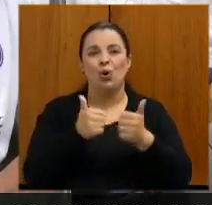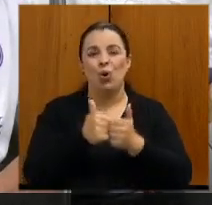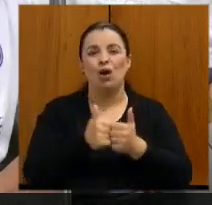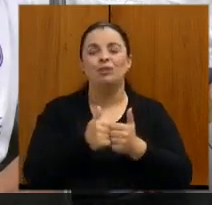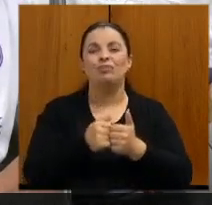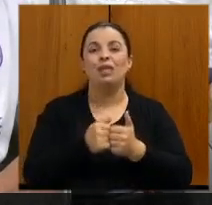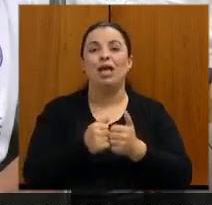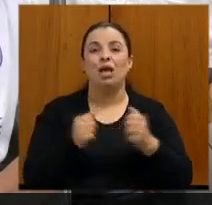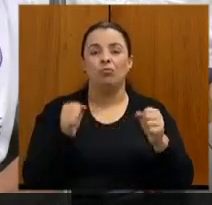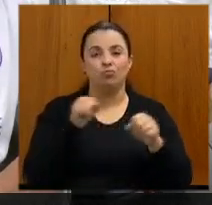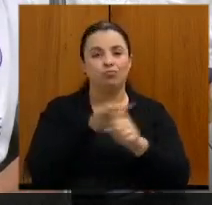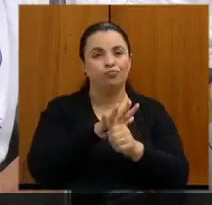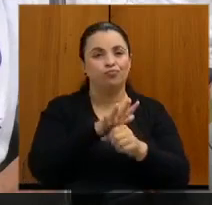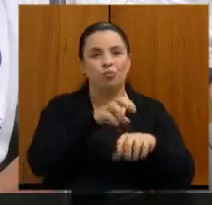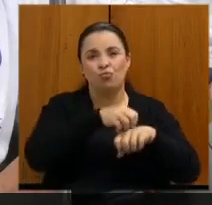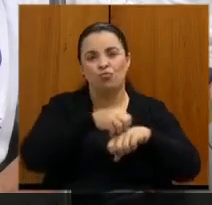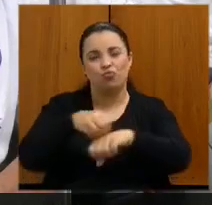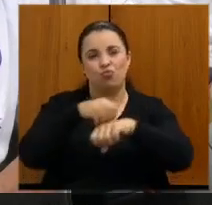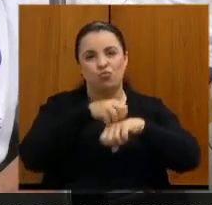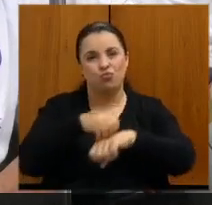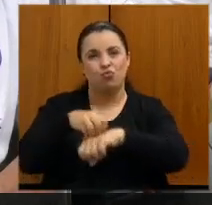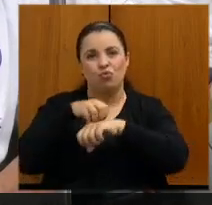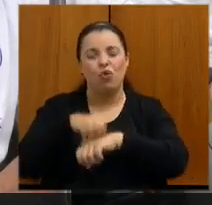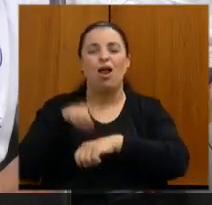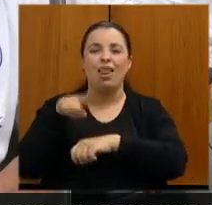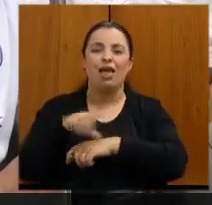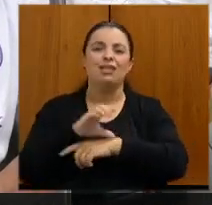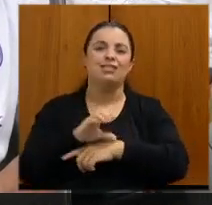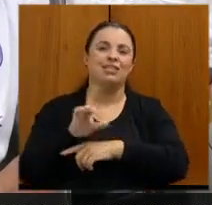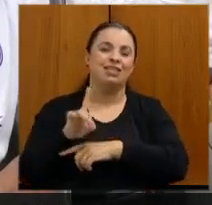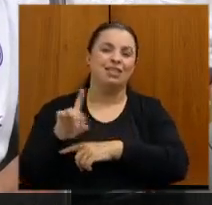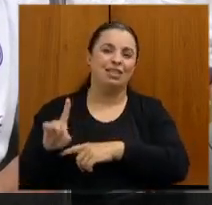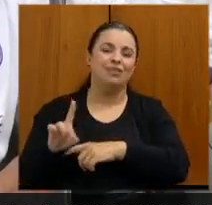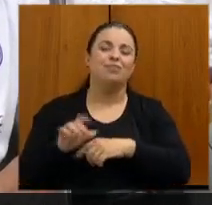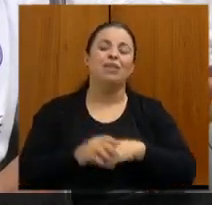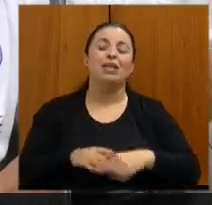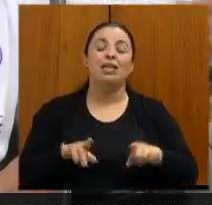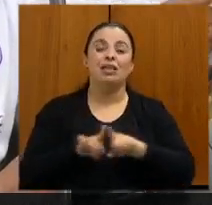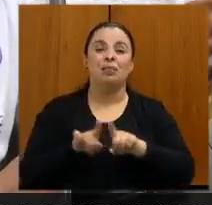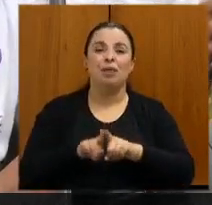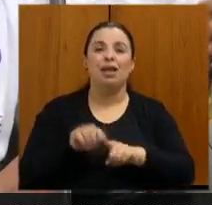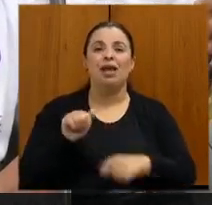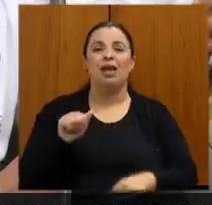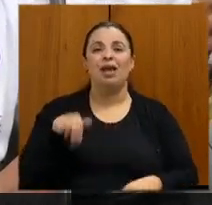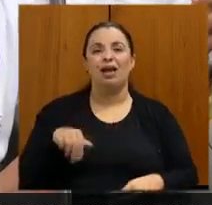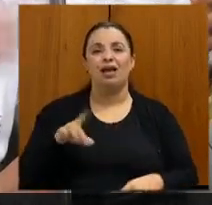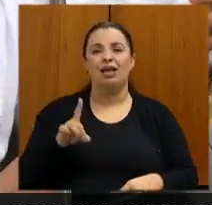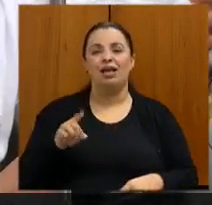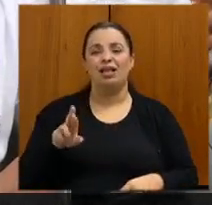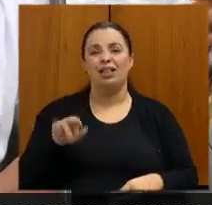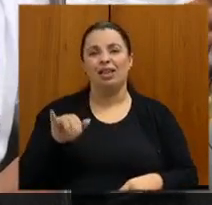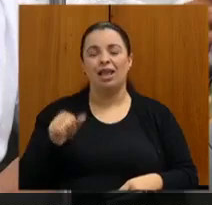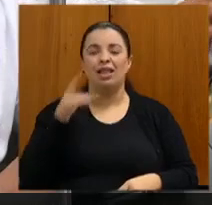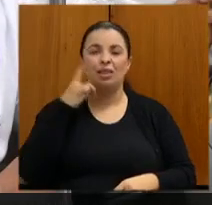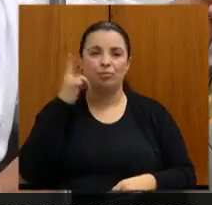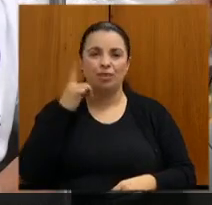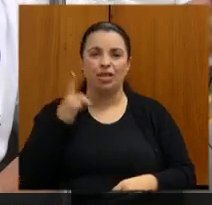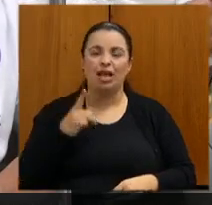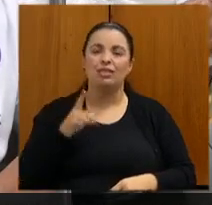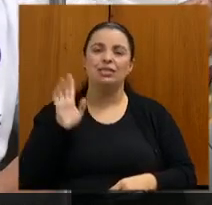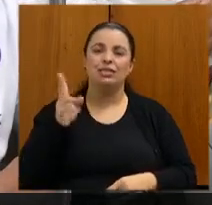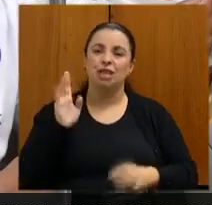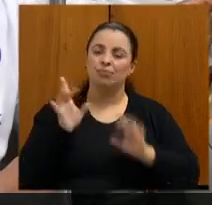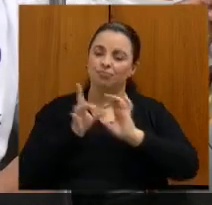cheios da CDD e também Andreia por pela disponibilidade sim de sempre né que